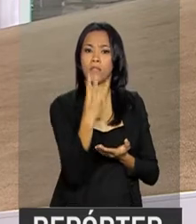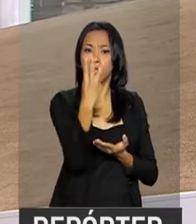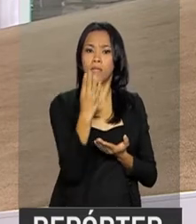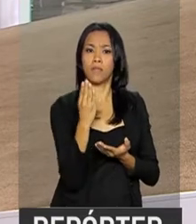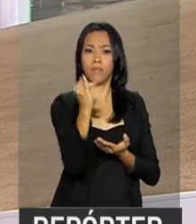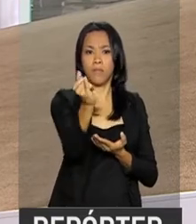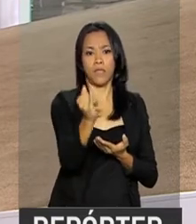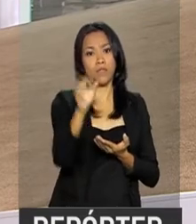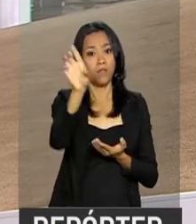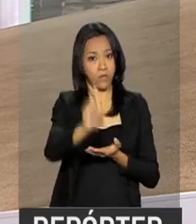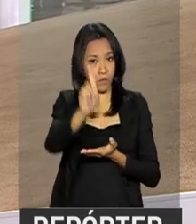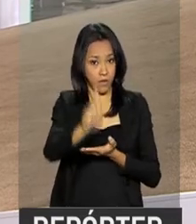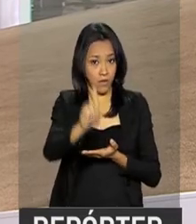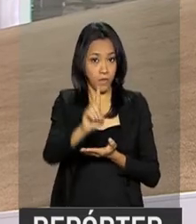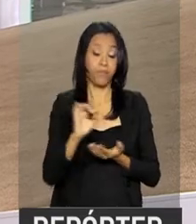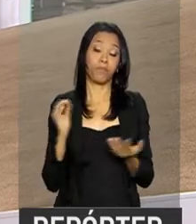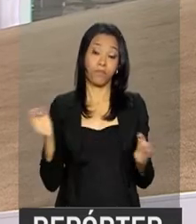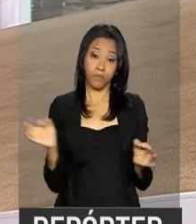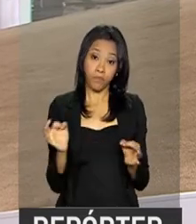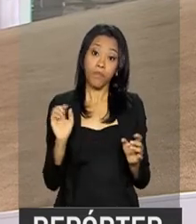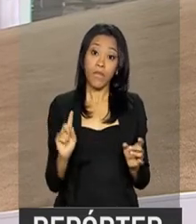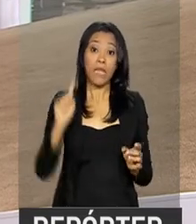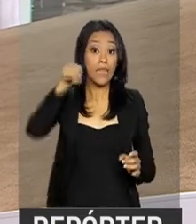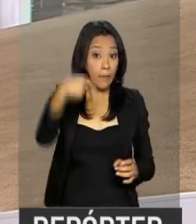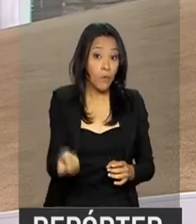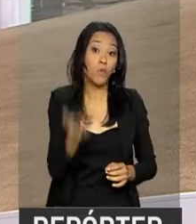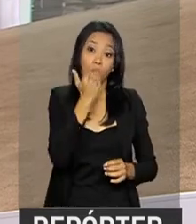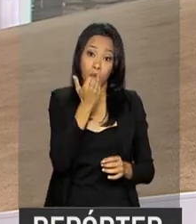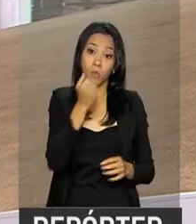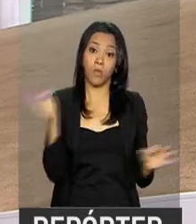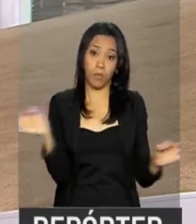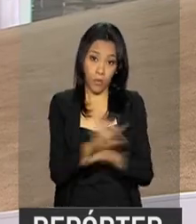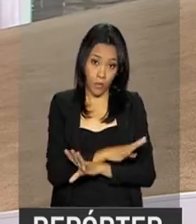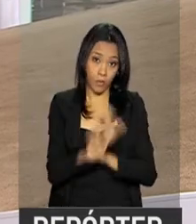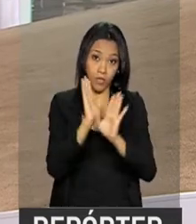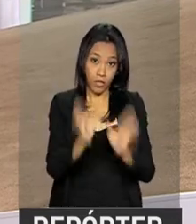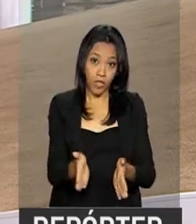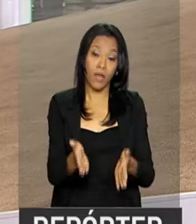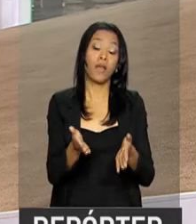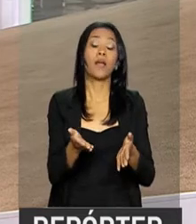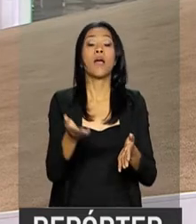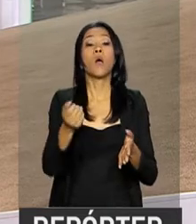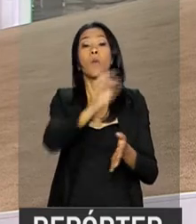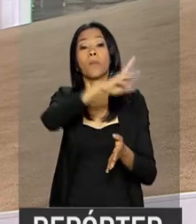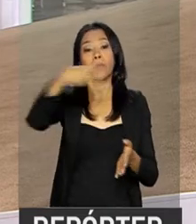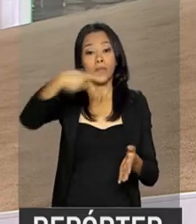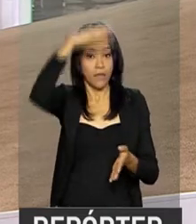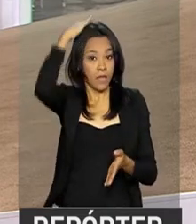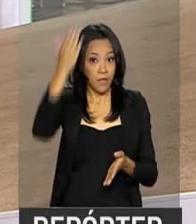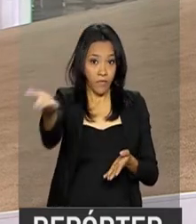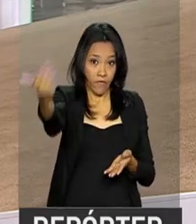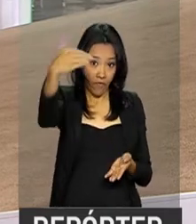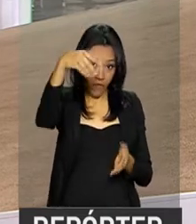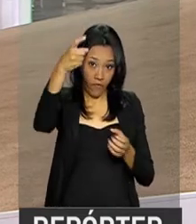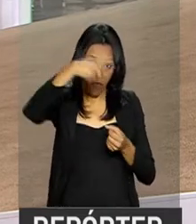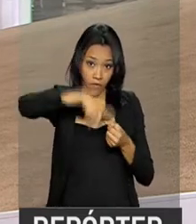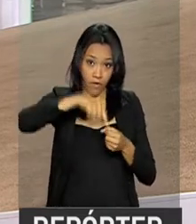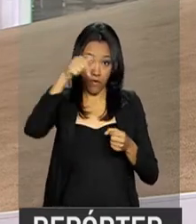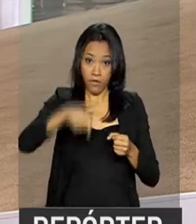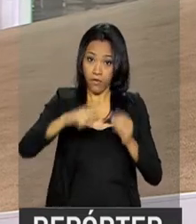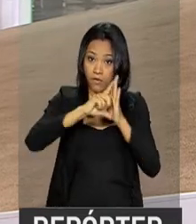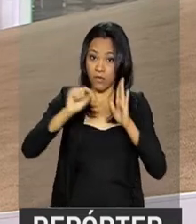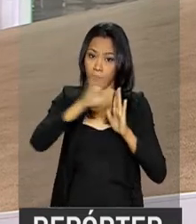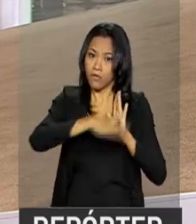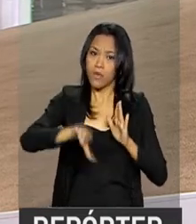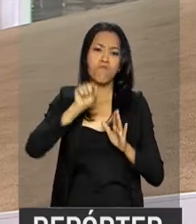dólares bom depois do almoço lá no palácio do itamaraty o presidente michel temer vem aqui para o palácio do planalto onde se